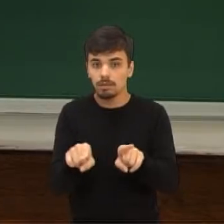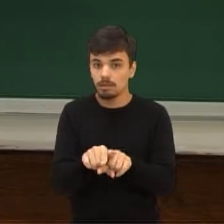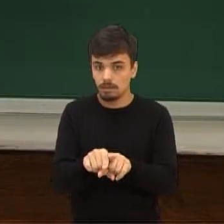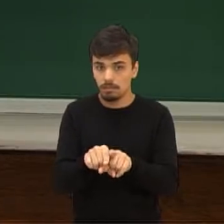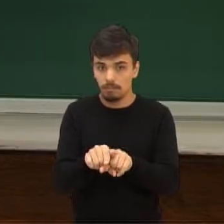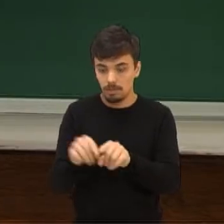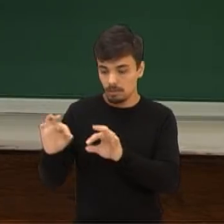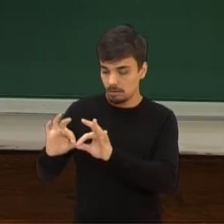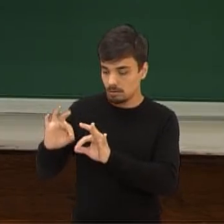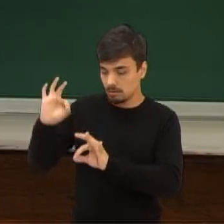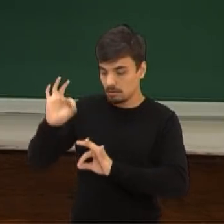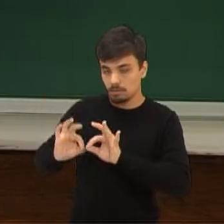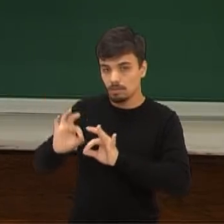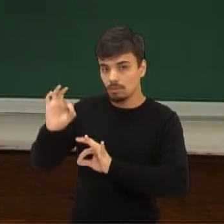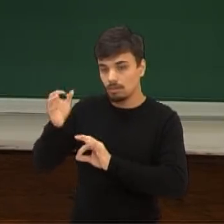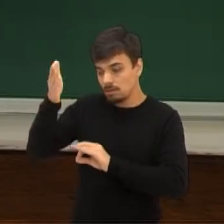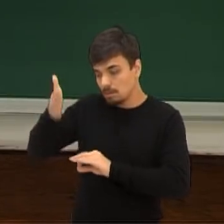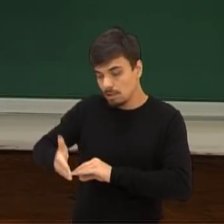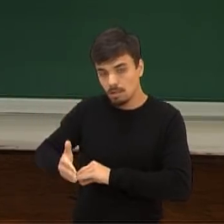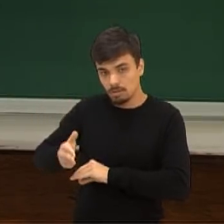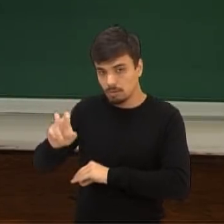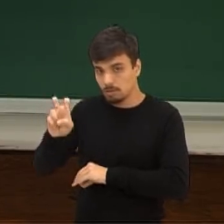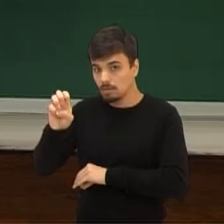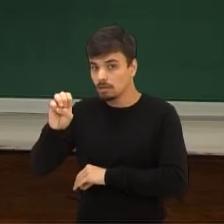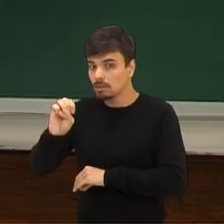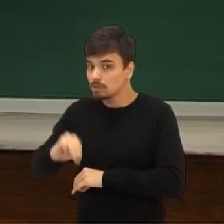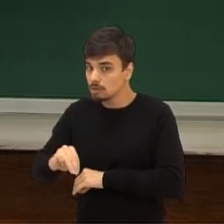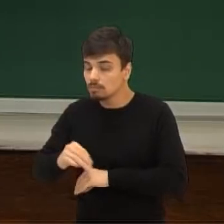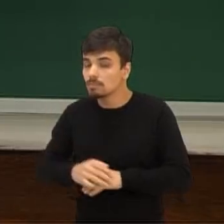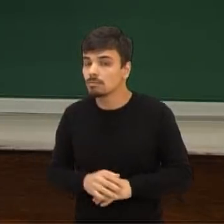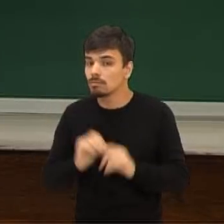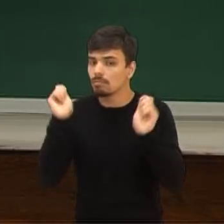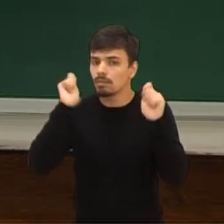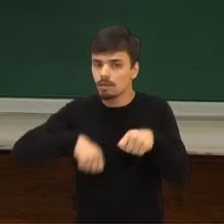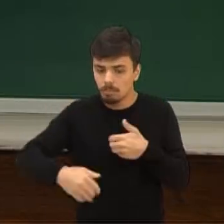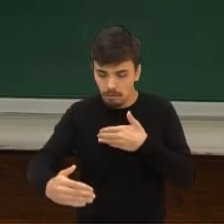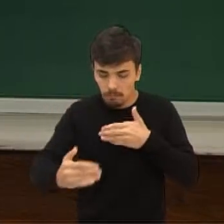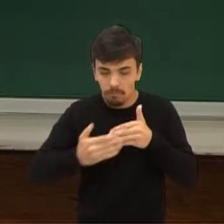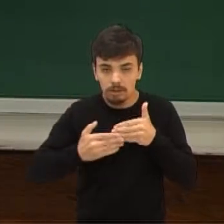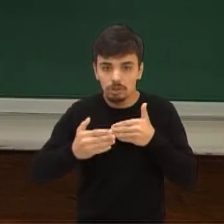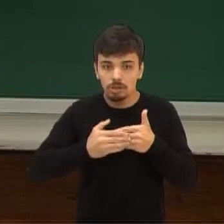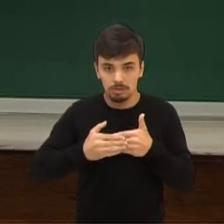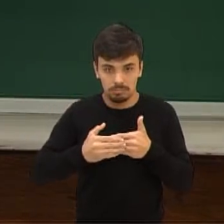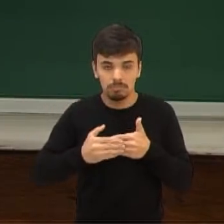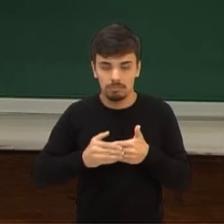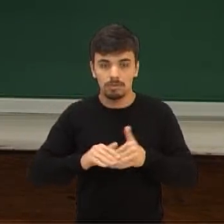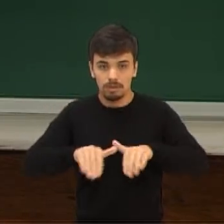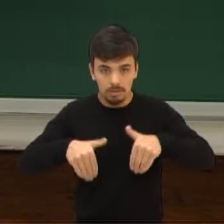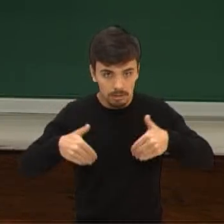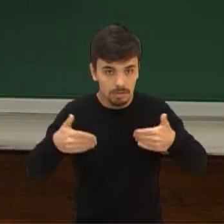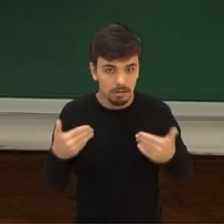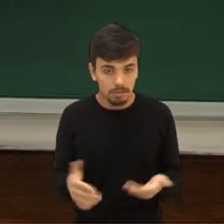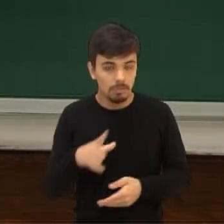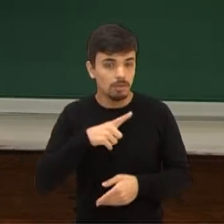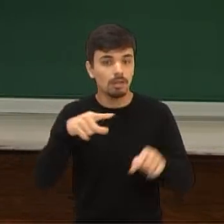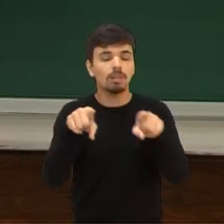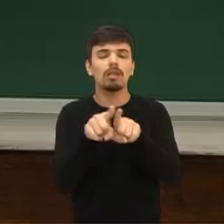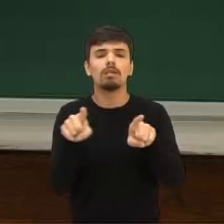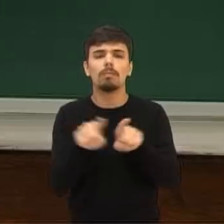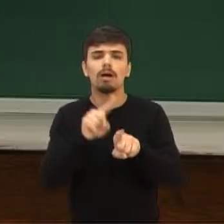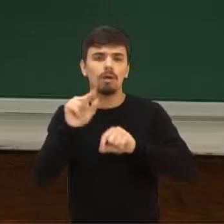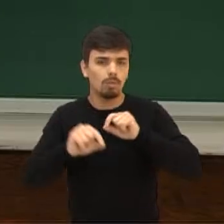mesma largura aqui desta lateral de 5 centímetros, para eu poder fechar ela. Então, nós vamos ter